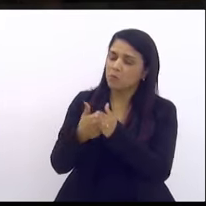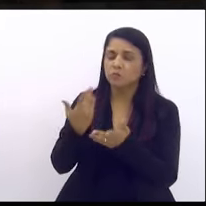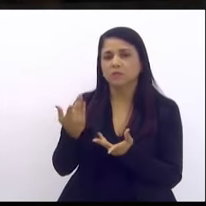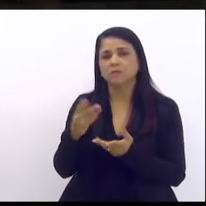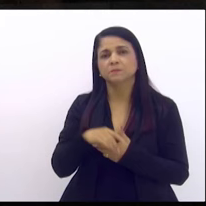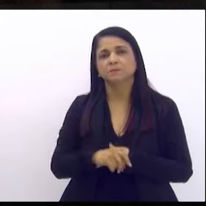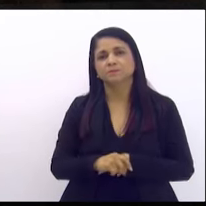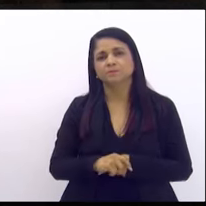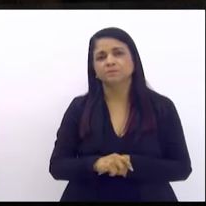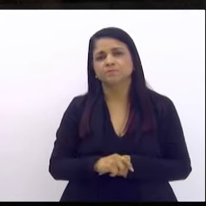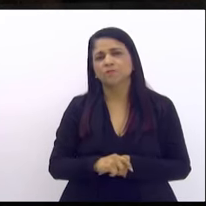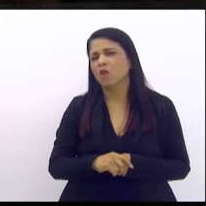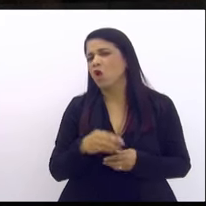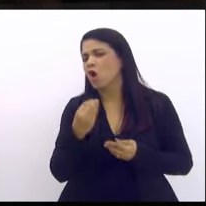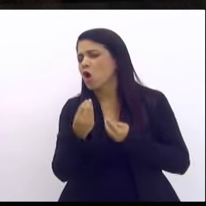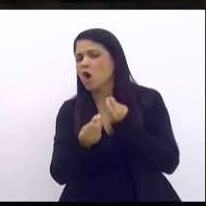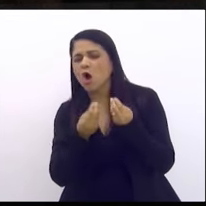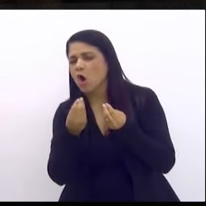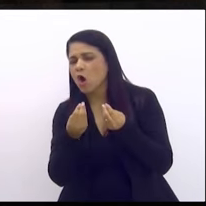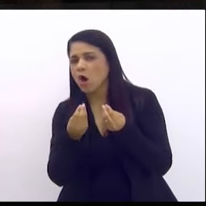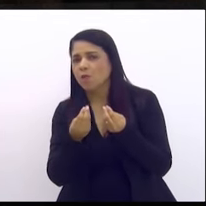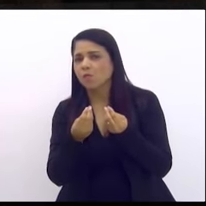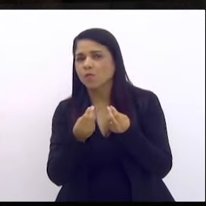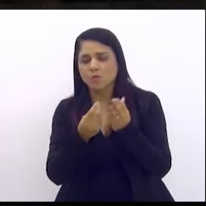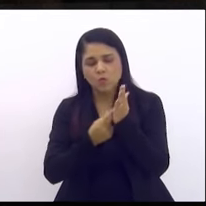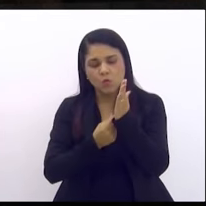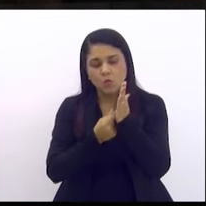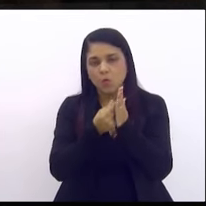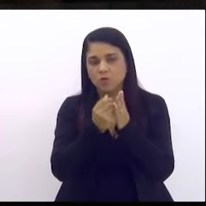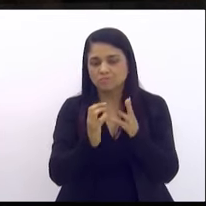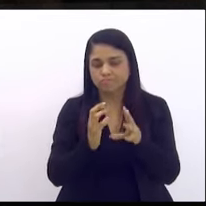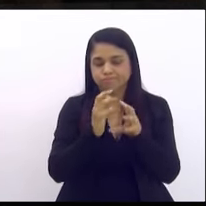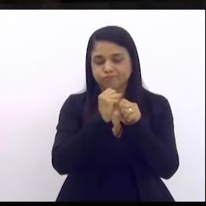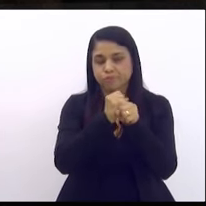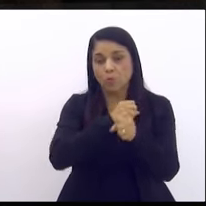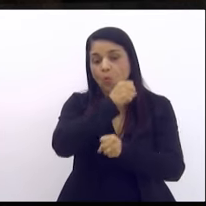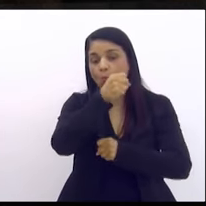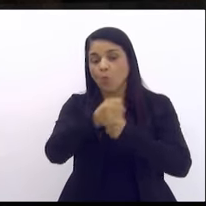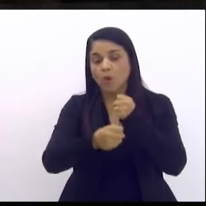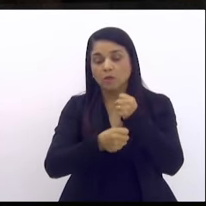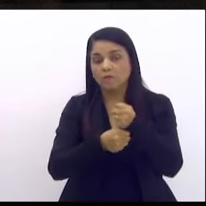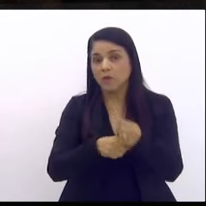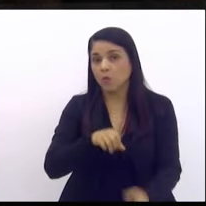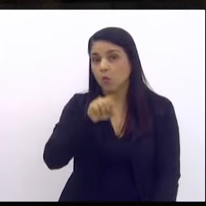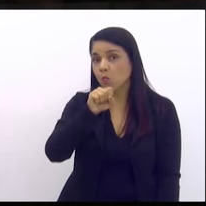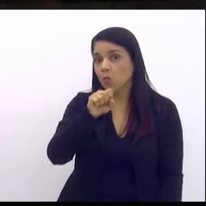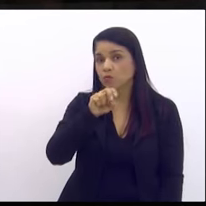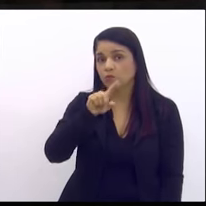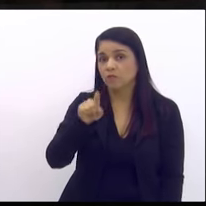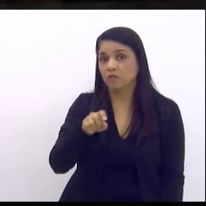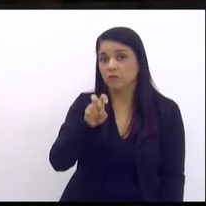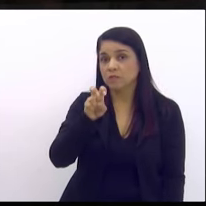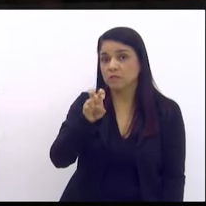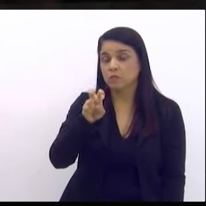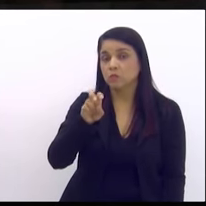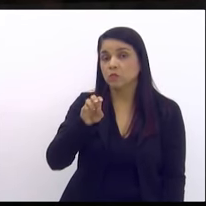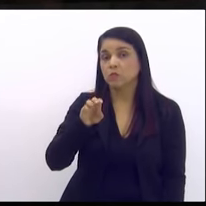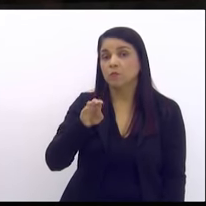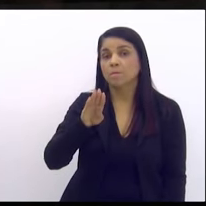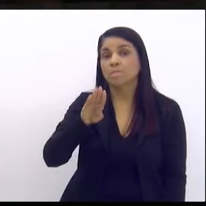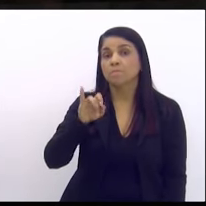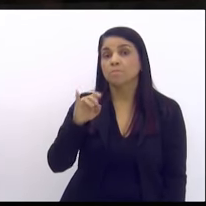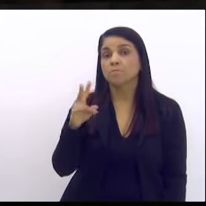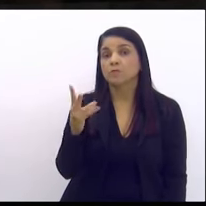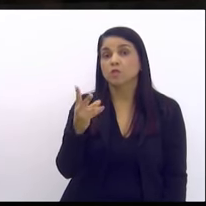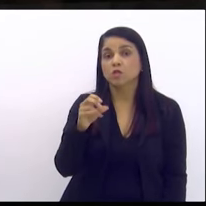olha como é que vai ser o orçamento do ano que vem com este rombo eu digo u